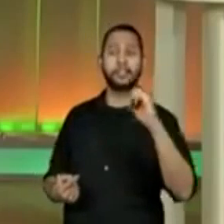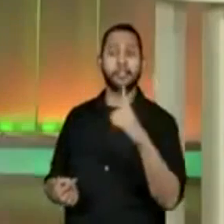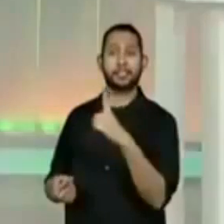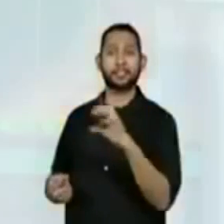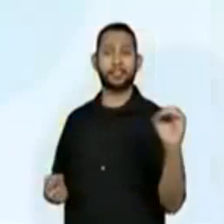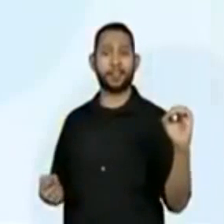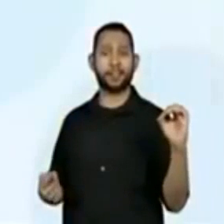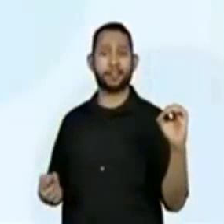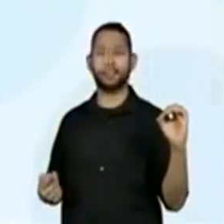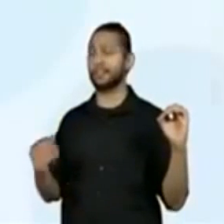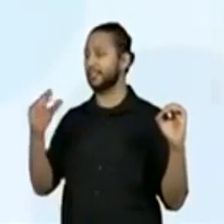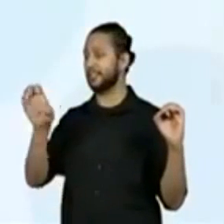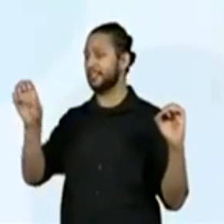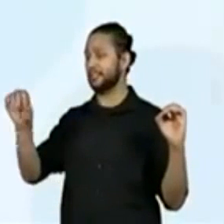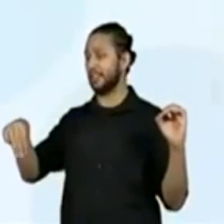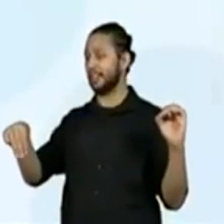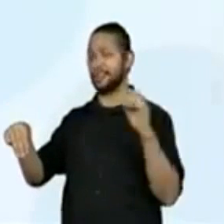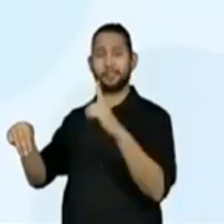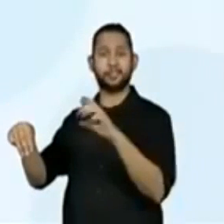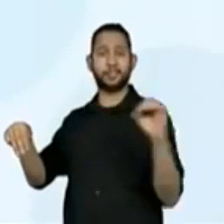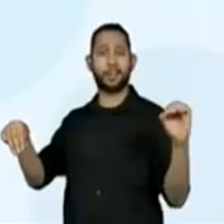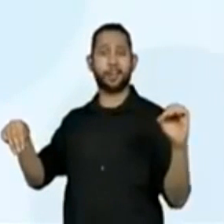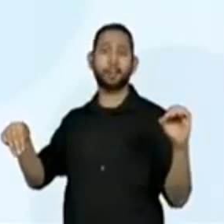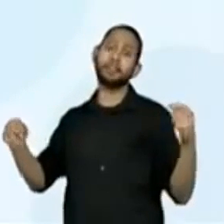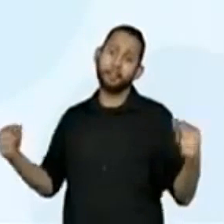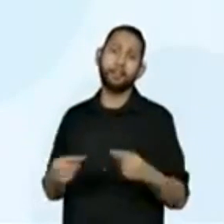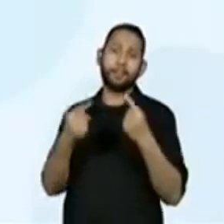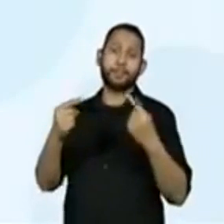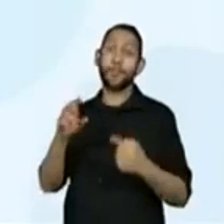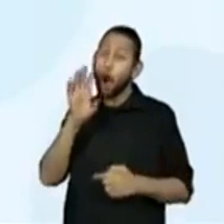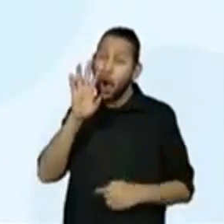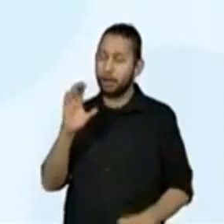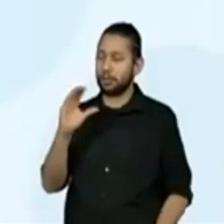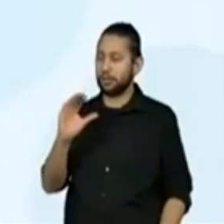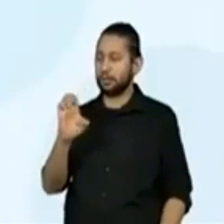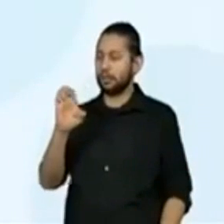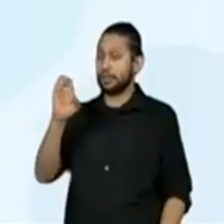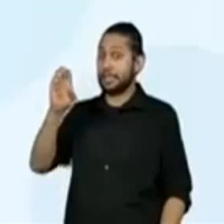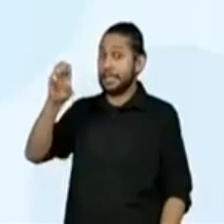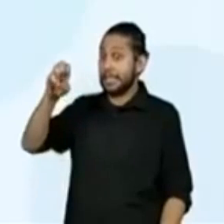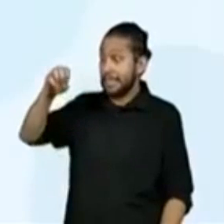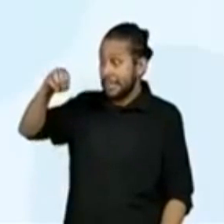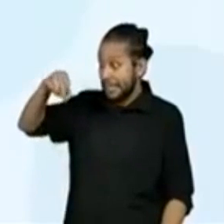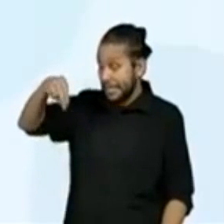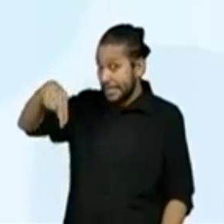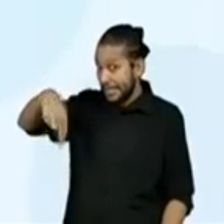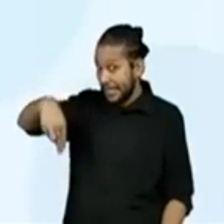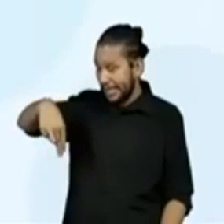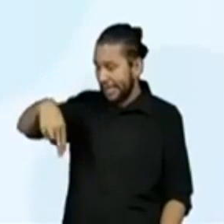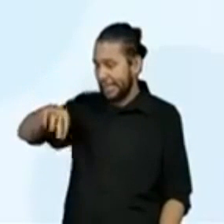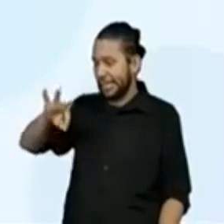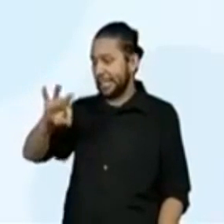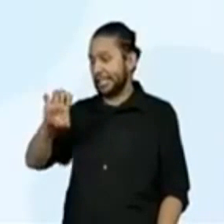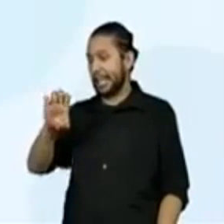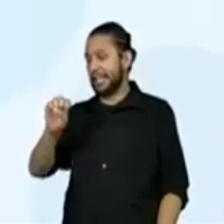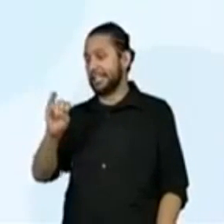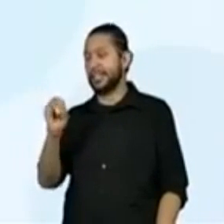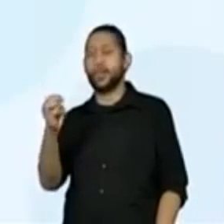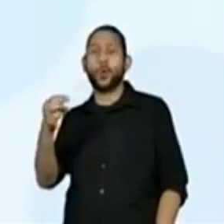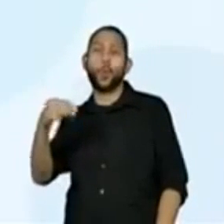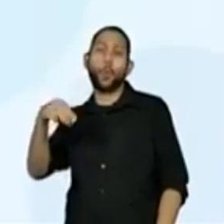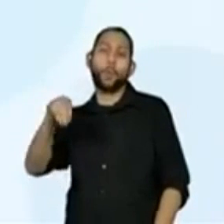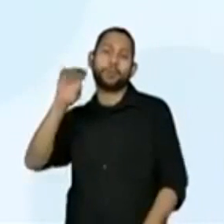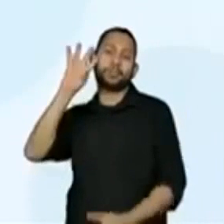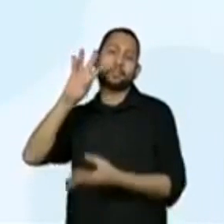vou registrar esse número, 13. Já tenho a parte de cima da minha fração. Como é que eu li mesmo essa fração?